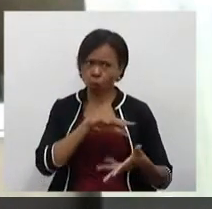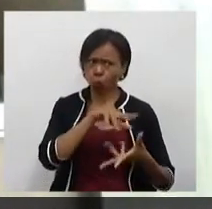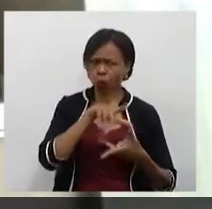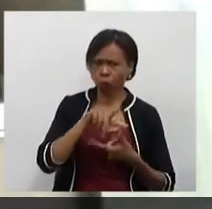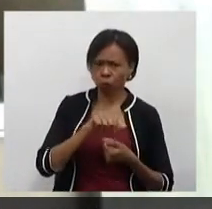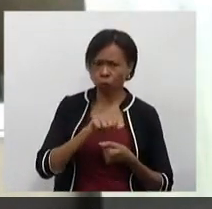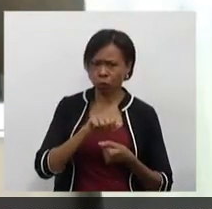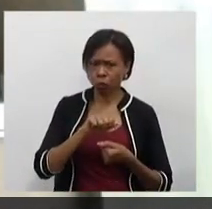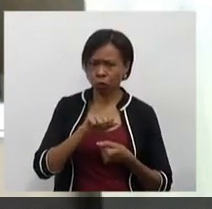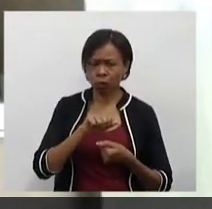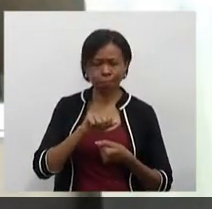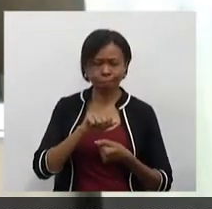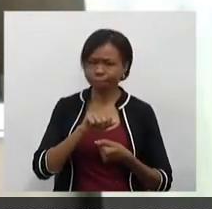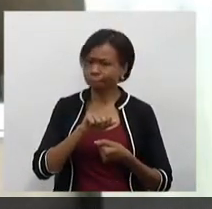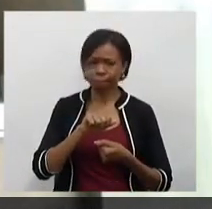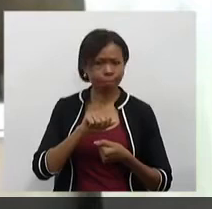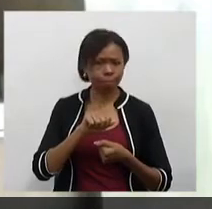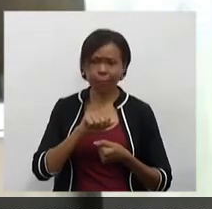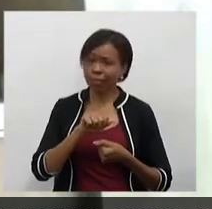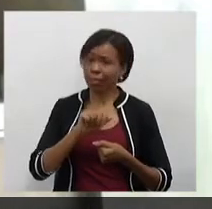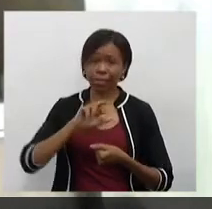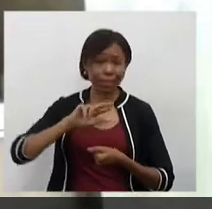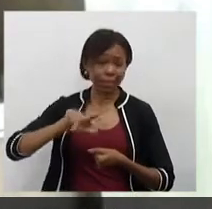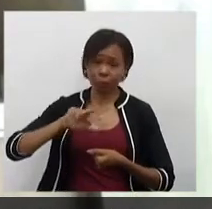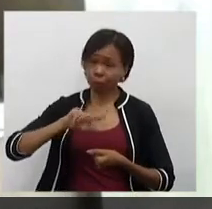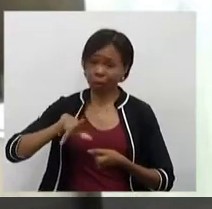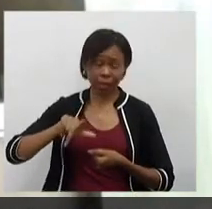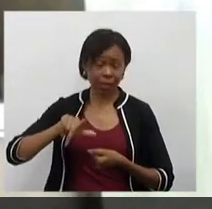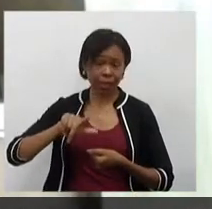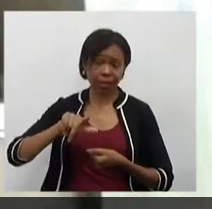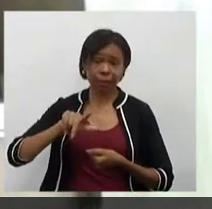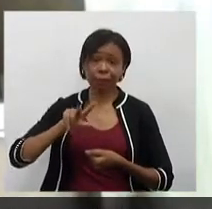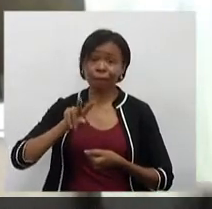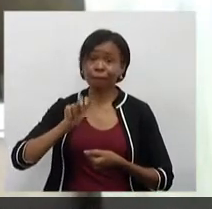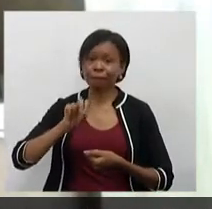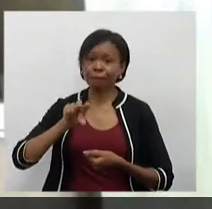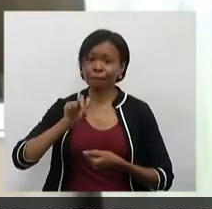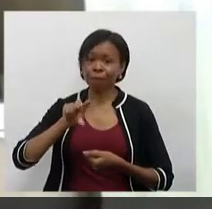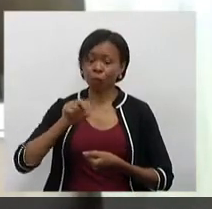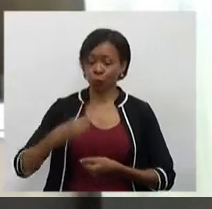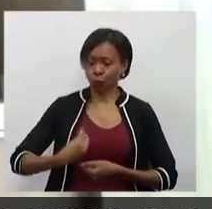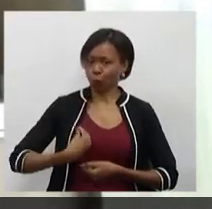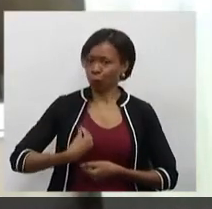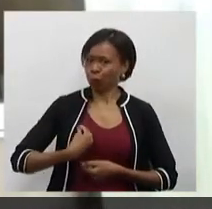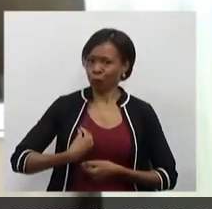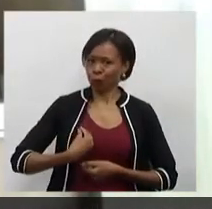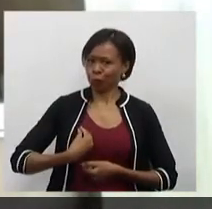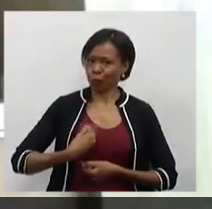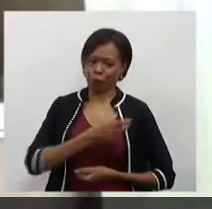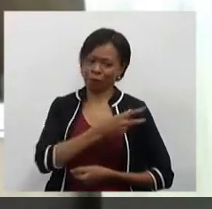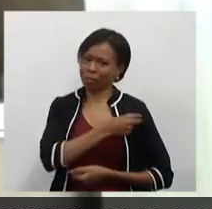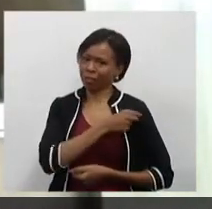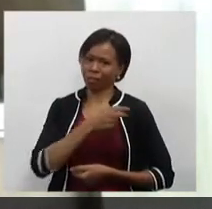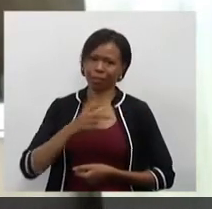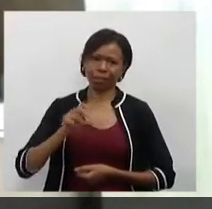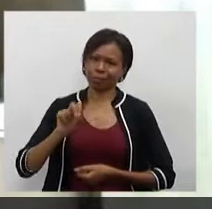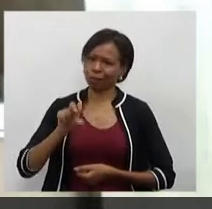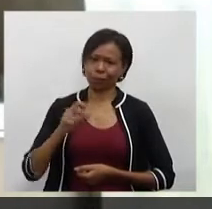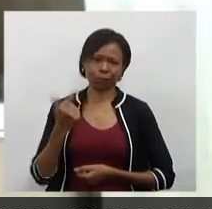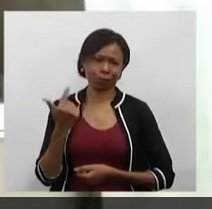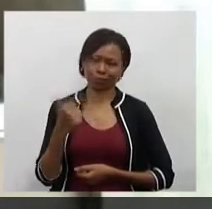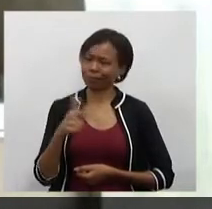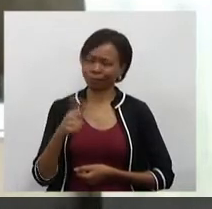delas é de vírus vivo, atenuado, então não tem problema para os pacientes. É